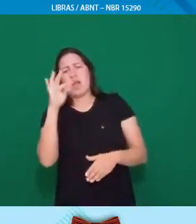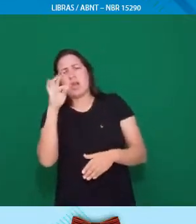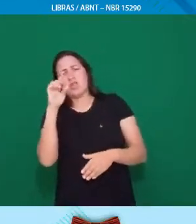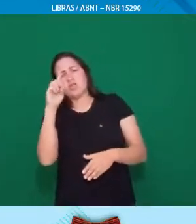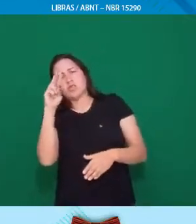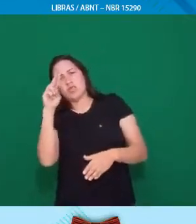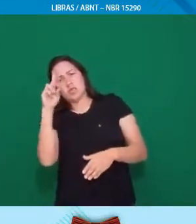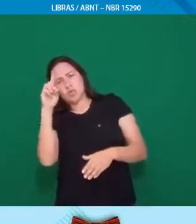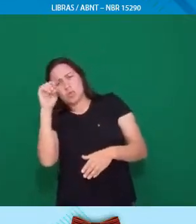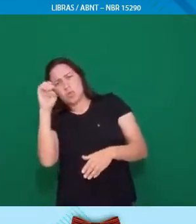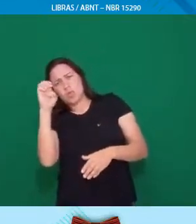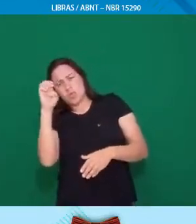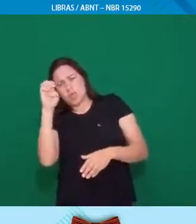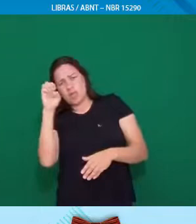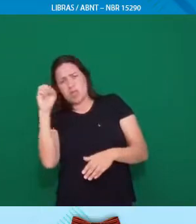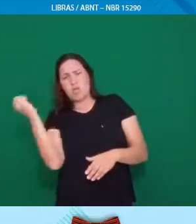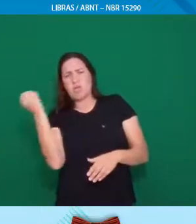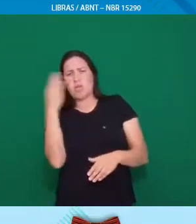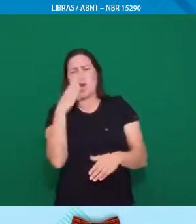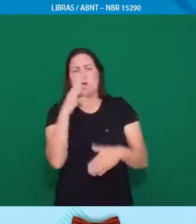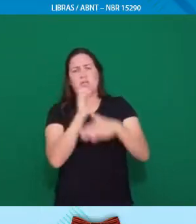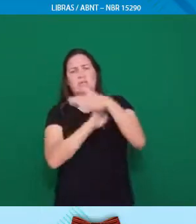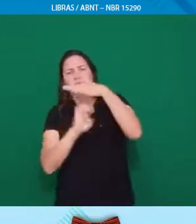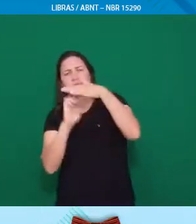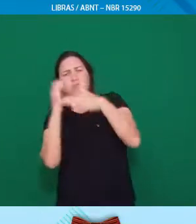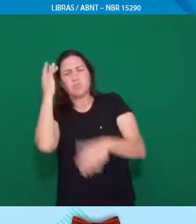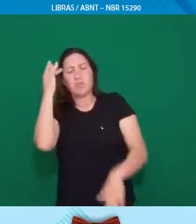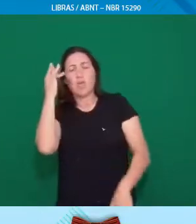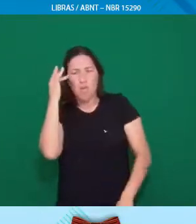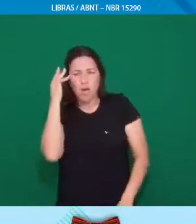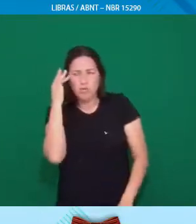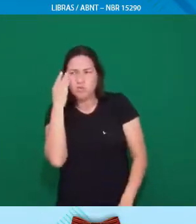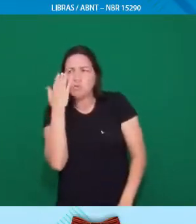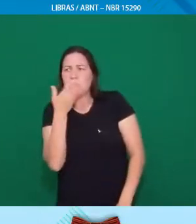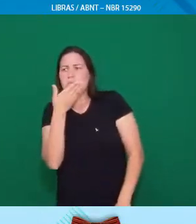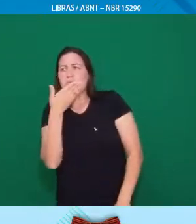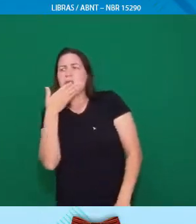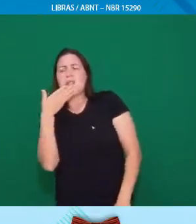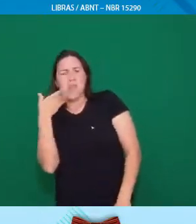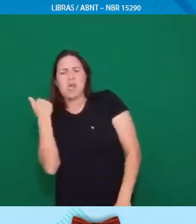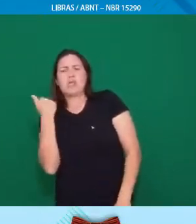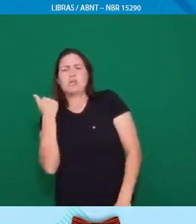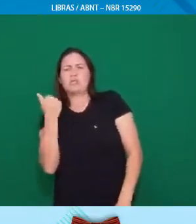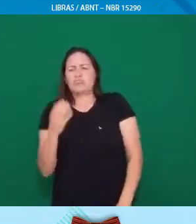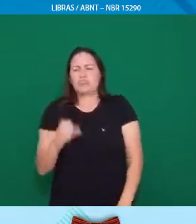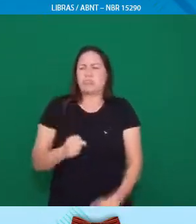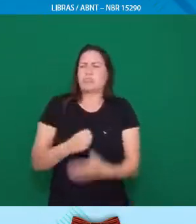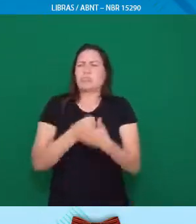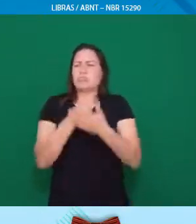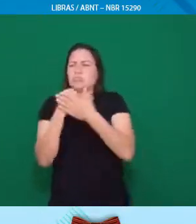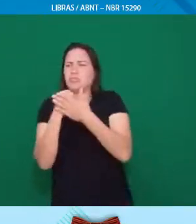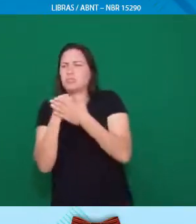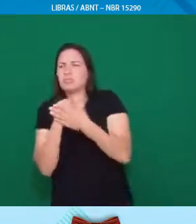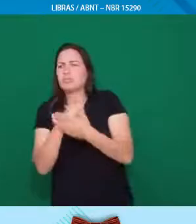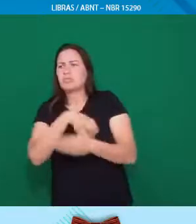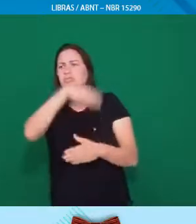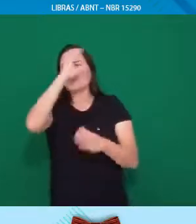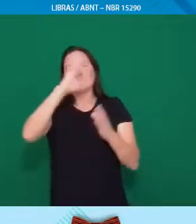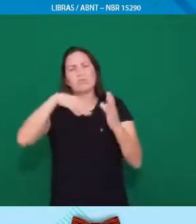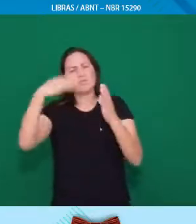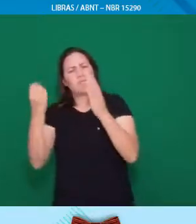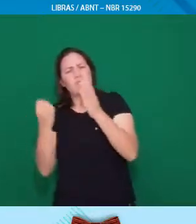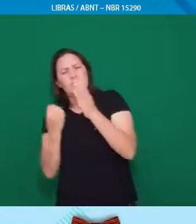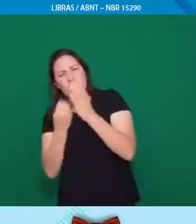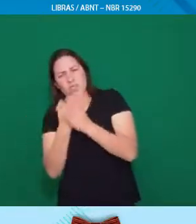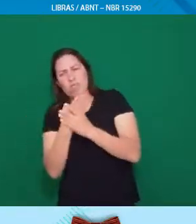de fazer uma outra cooperativa Eu acho que isso foi o maior ato de ajuda a Campos Novos que